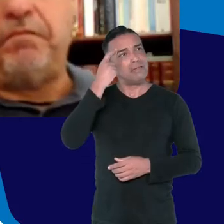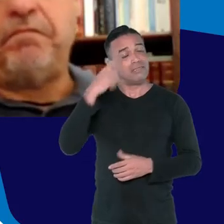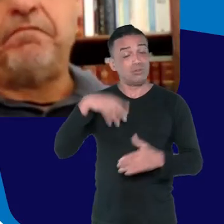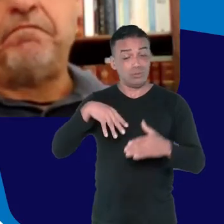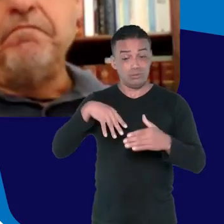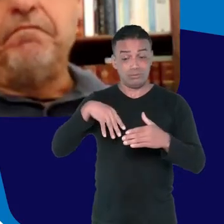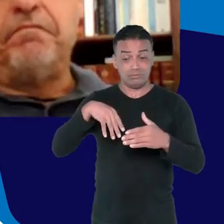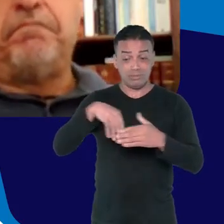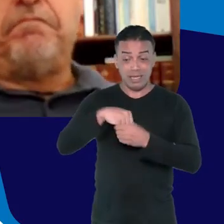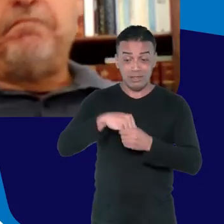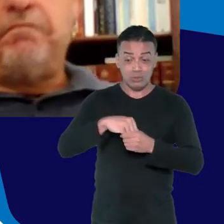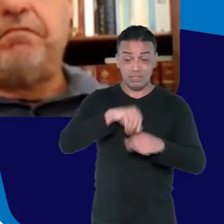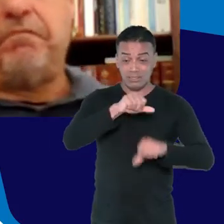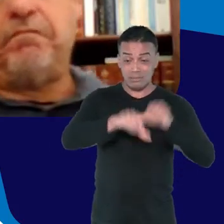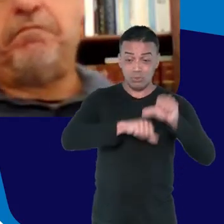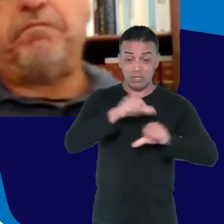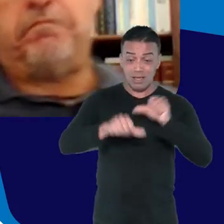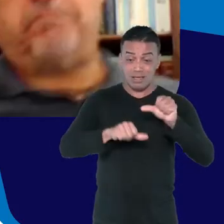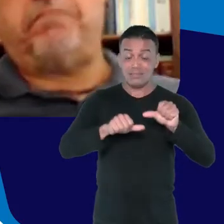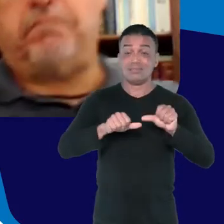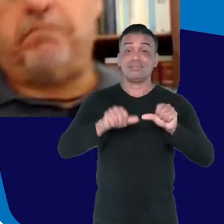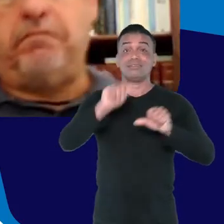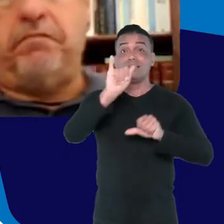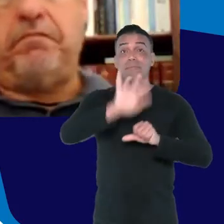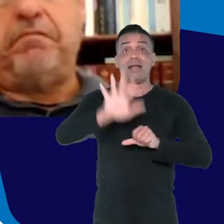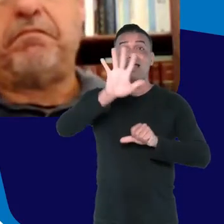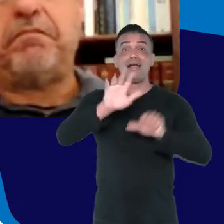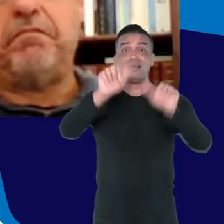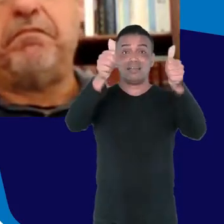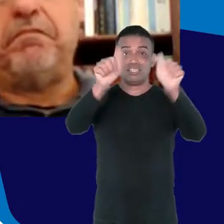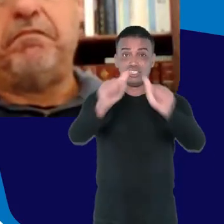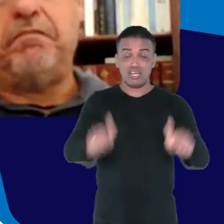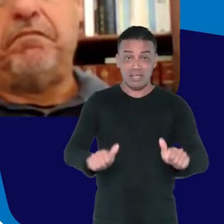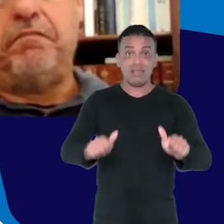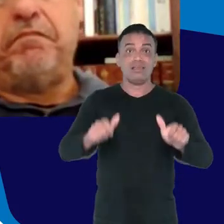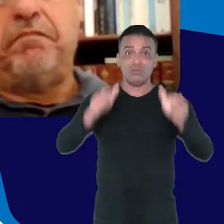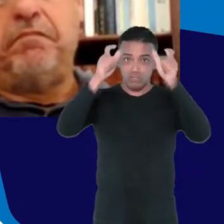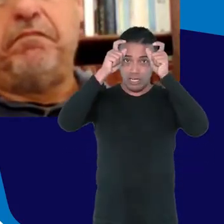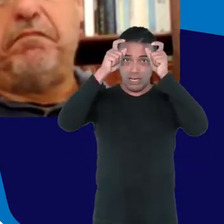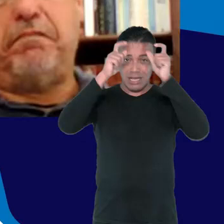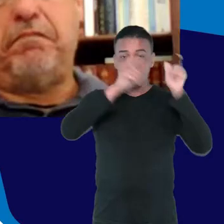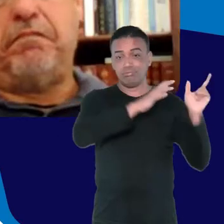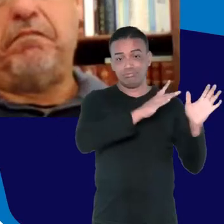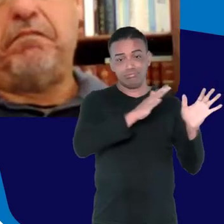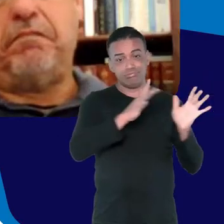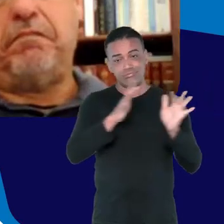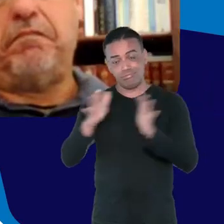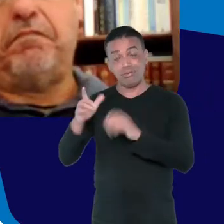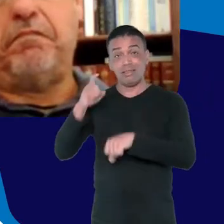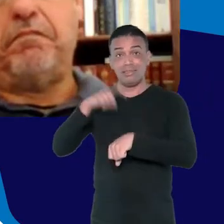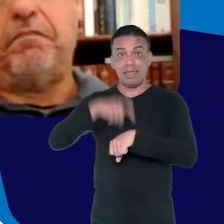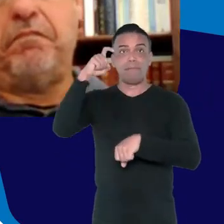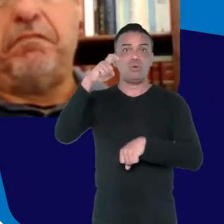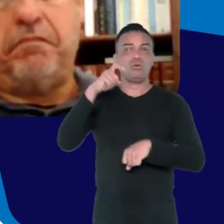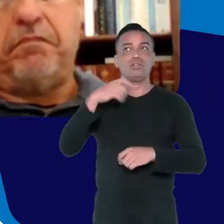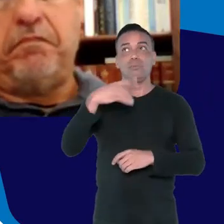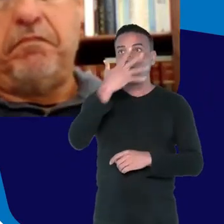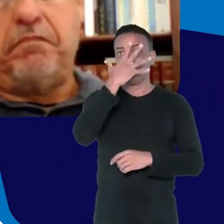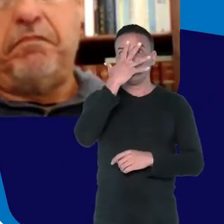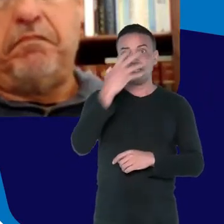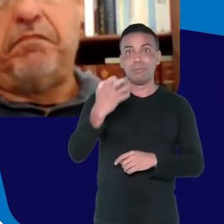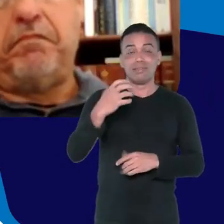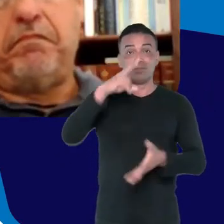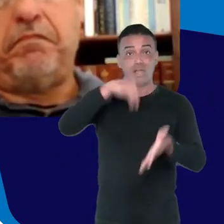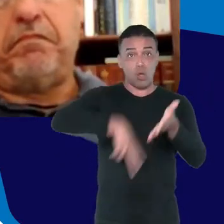própria mudança da figura do diabo ao longo do tempo, né, lendo o seu livro, uma coisa que chama muito a minha atenção na